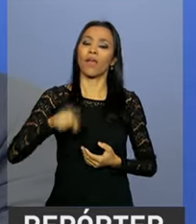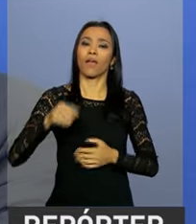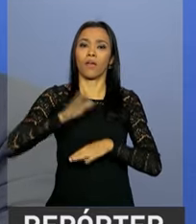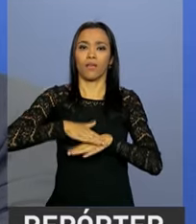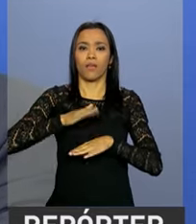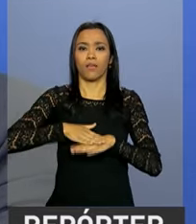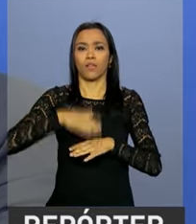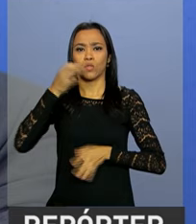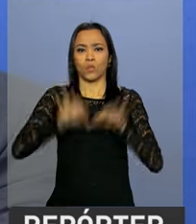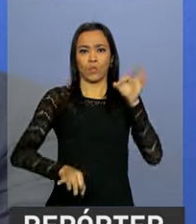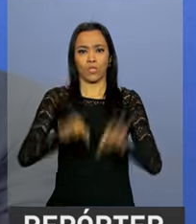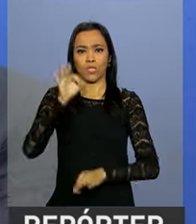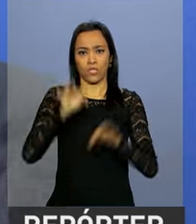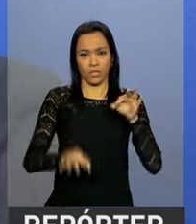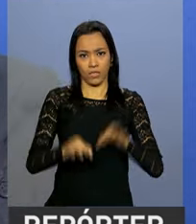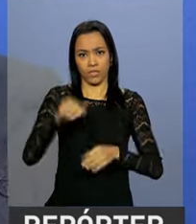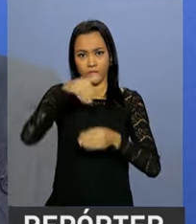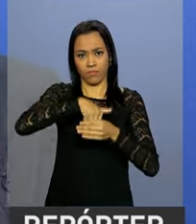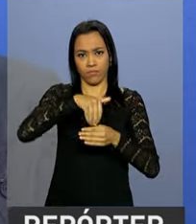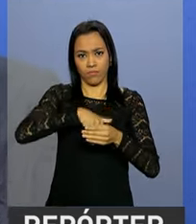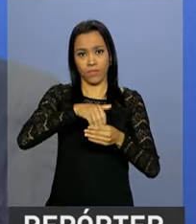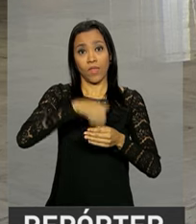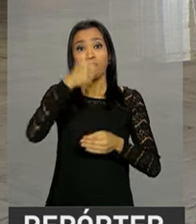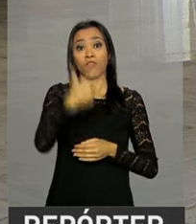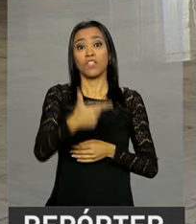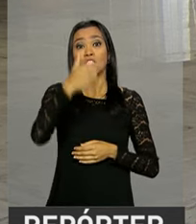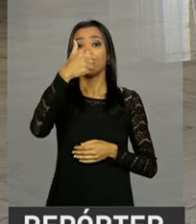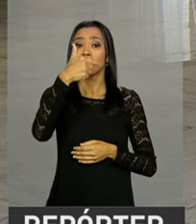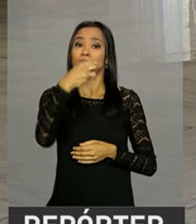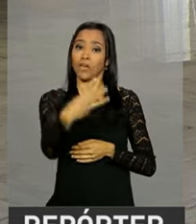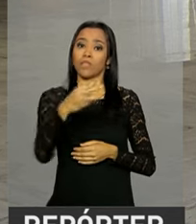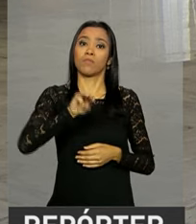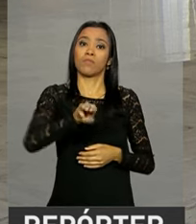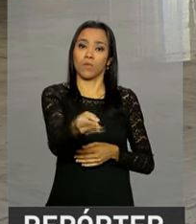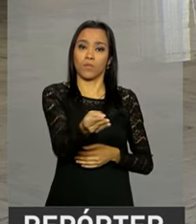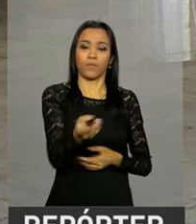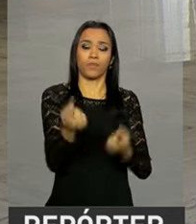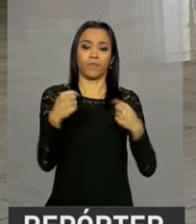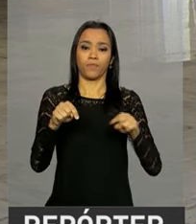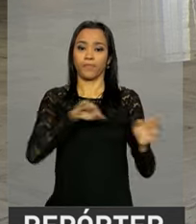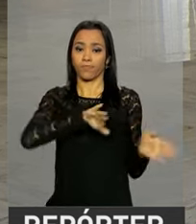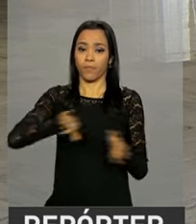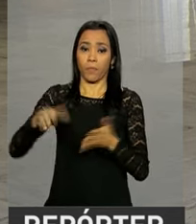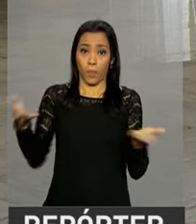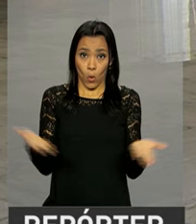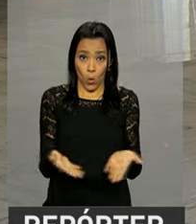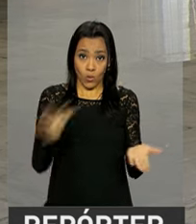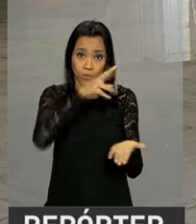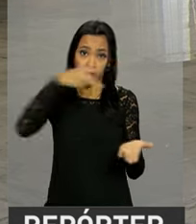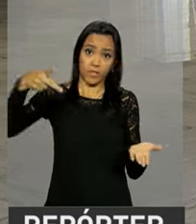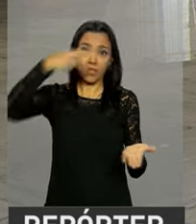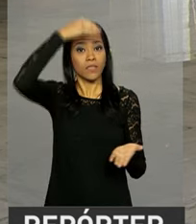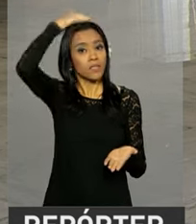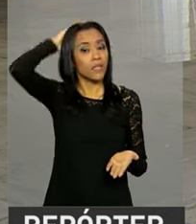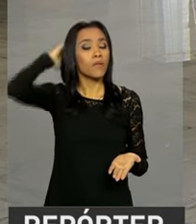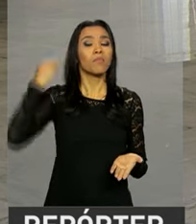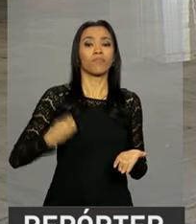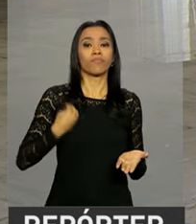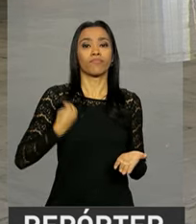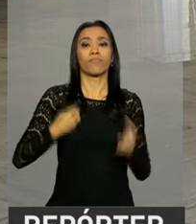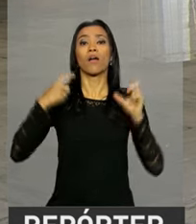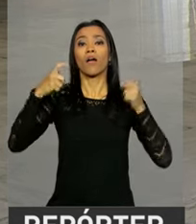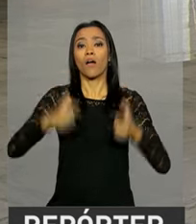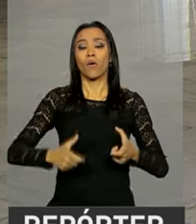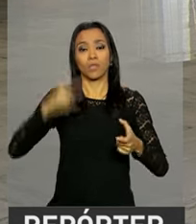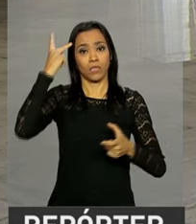pela Justiça Eleitoral, até aqui de 23 milhões. E hoje o presidente Michel Temer está em São Paulo, onde daqui a pouco fará